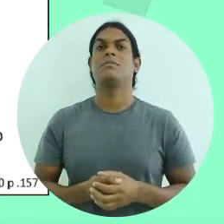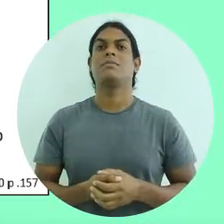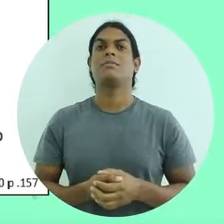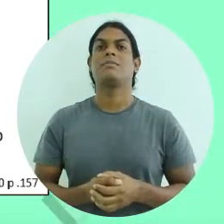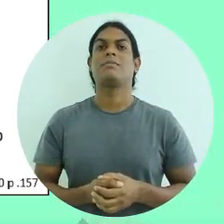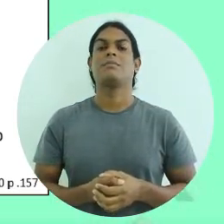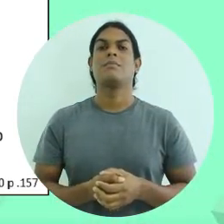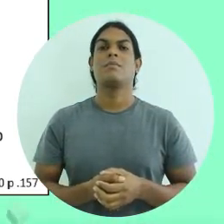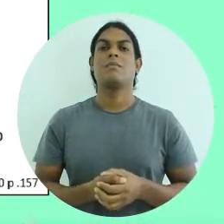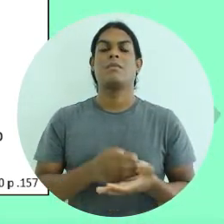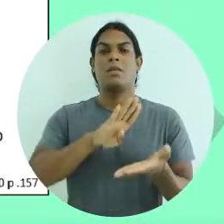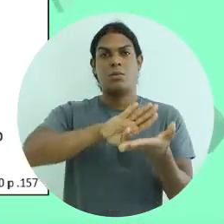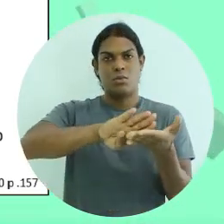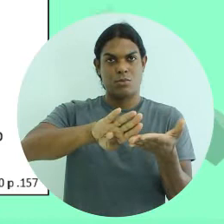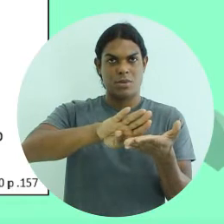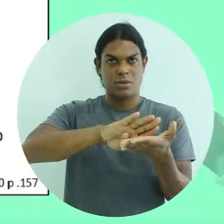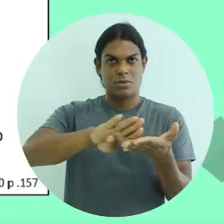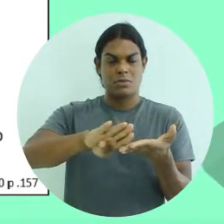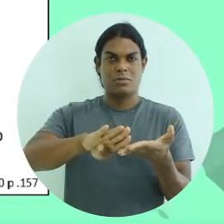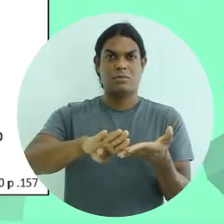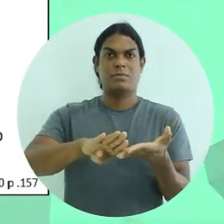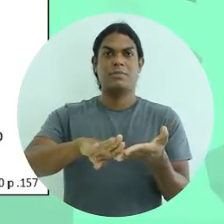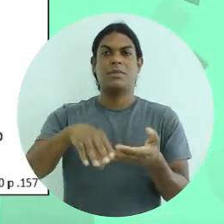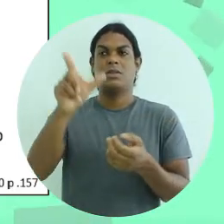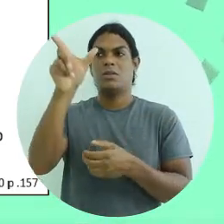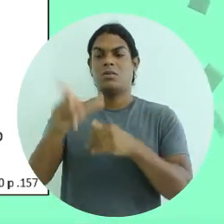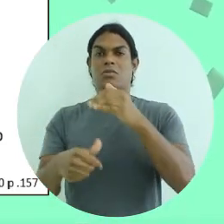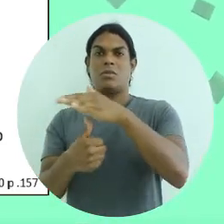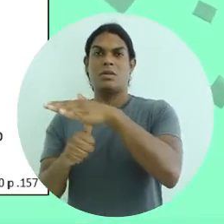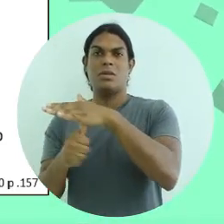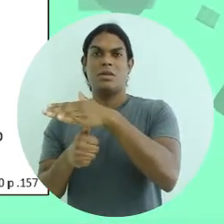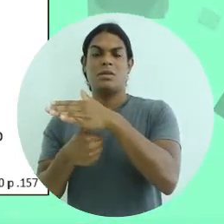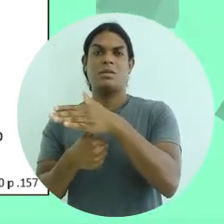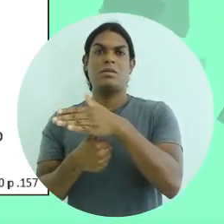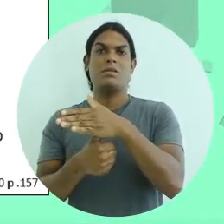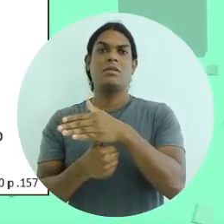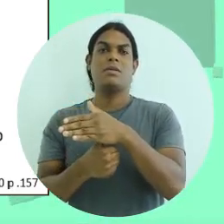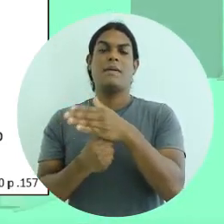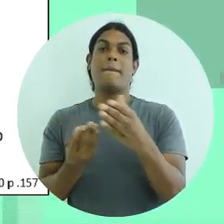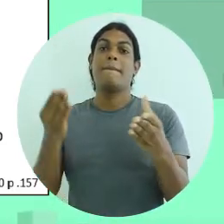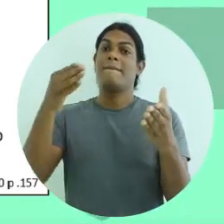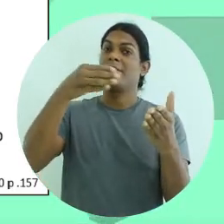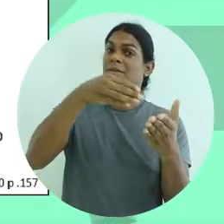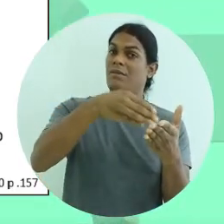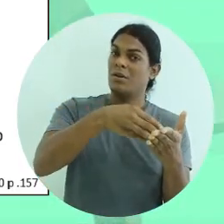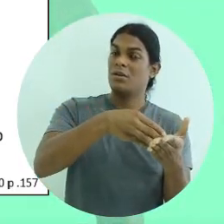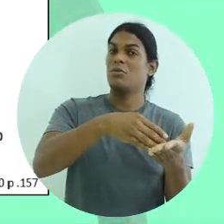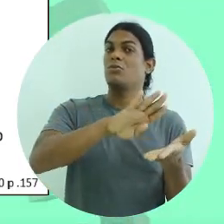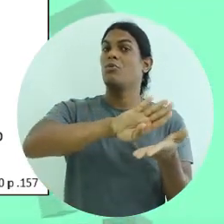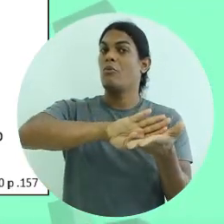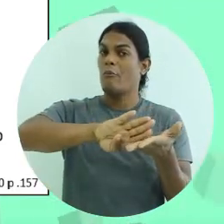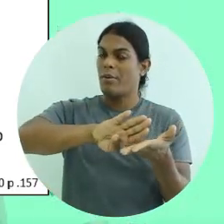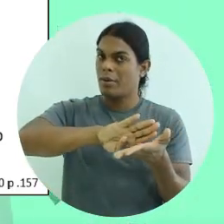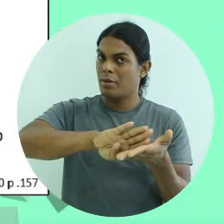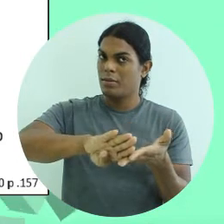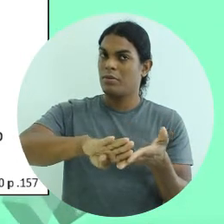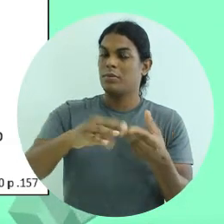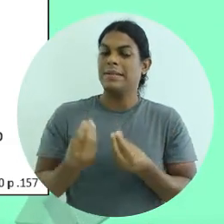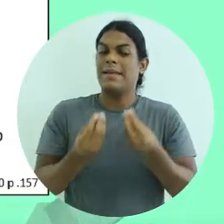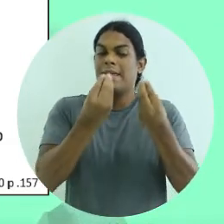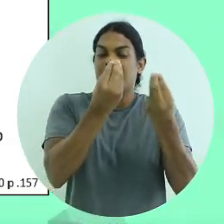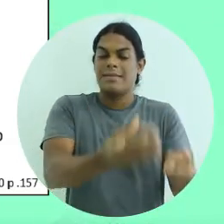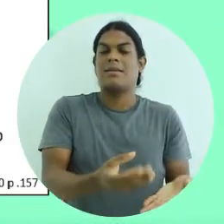o banco. Então, o exportador vai para o banco dele, entrega toda essa